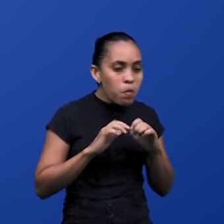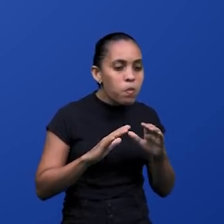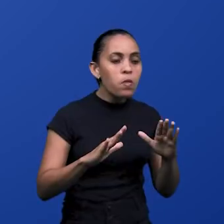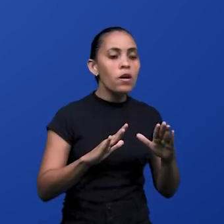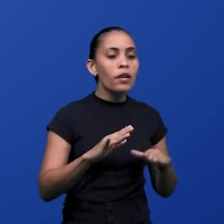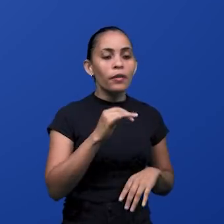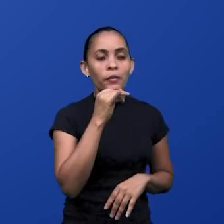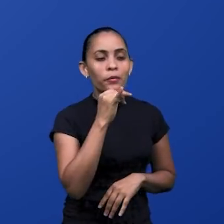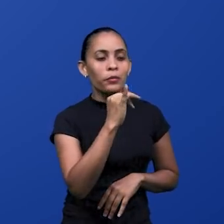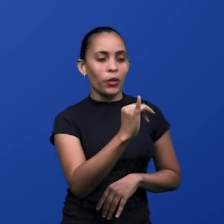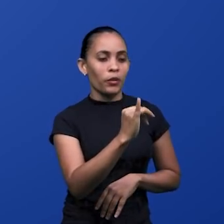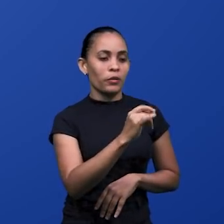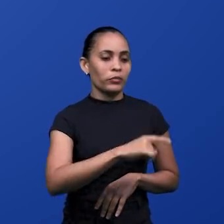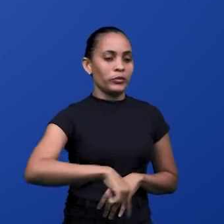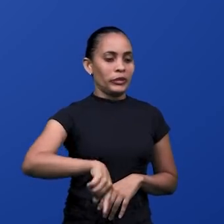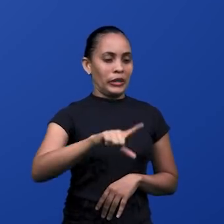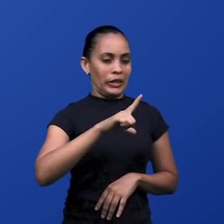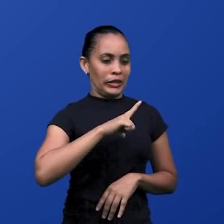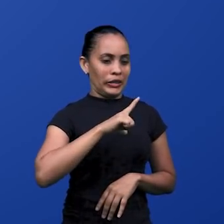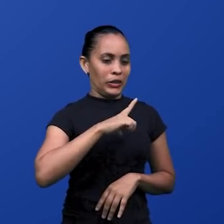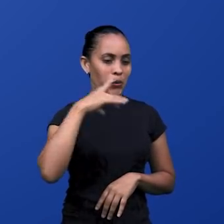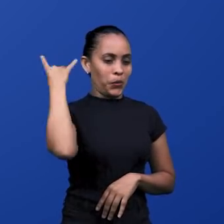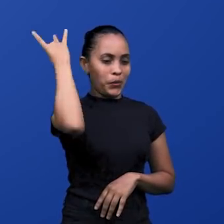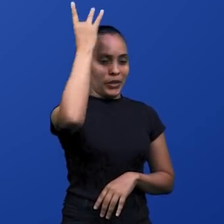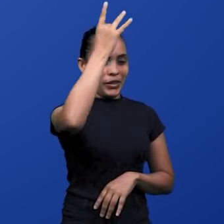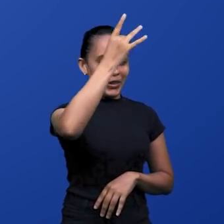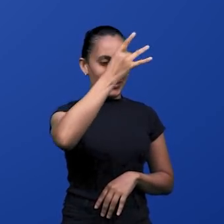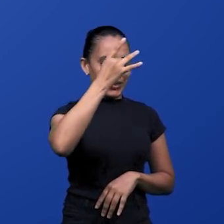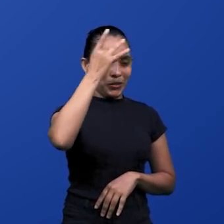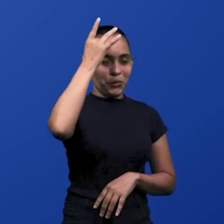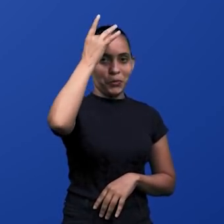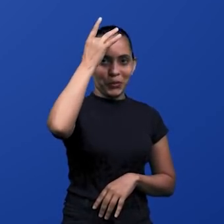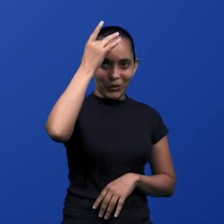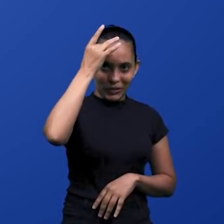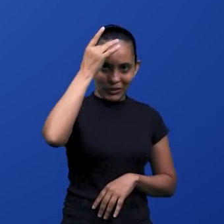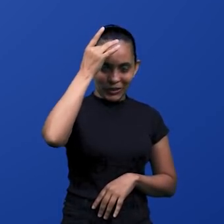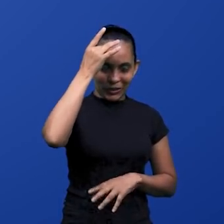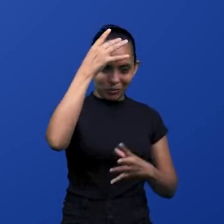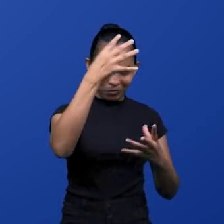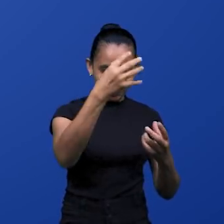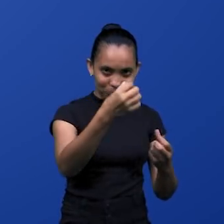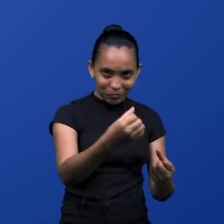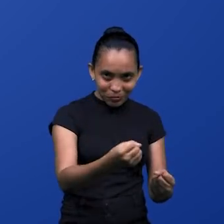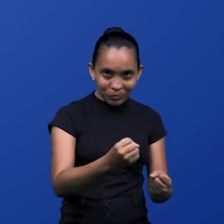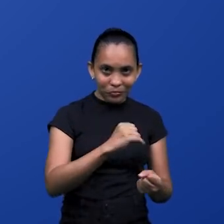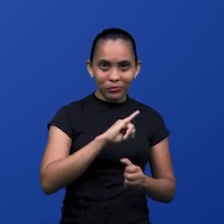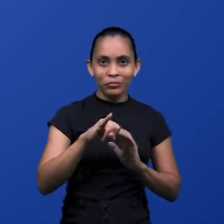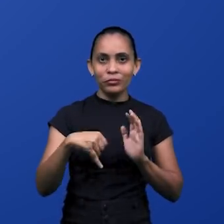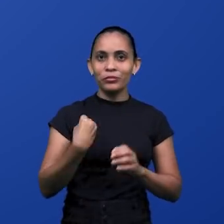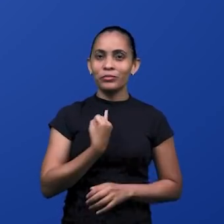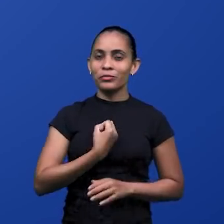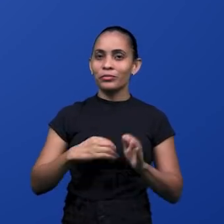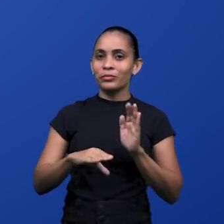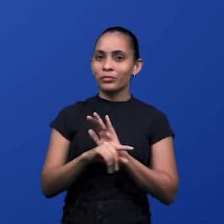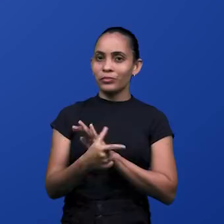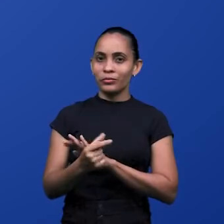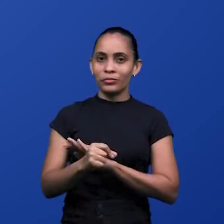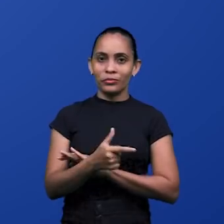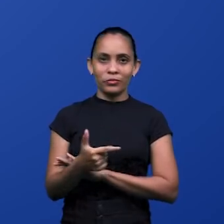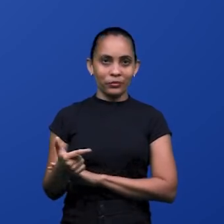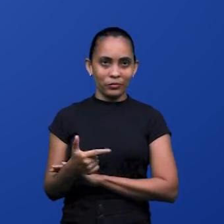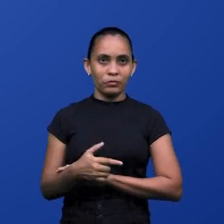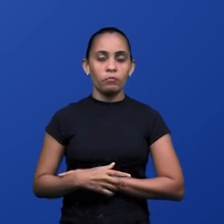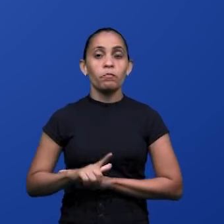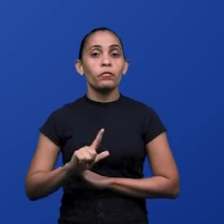e disse-lhes: recebei o Espírito Santo. João 20, 22. A paz do Senhor, meus irmãos.